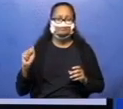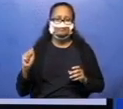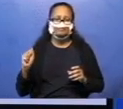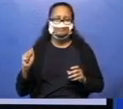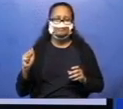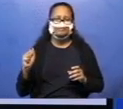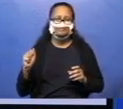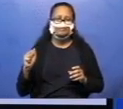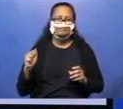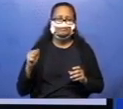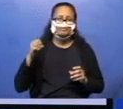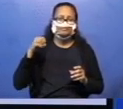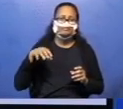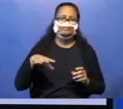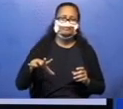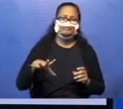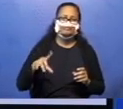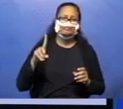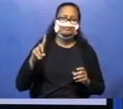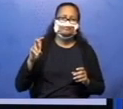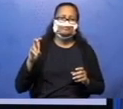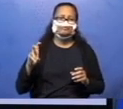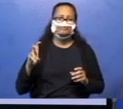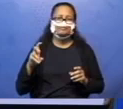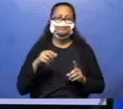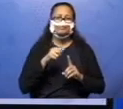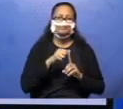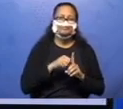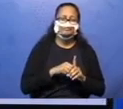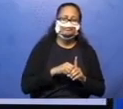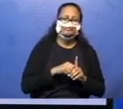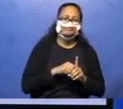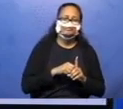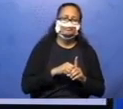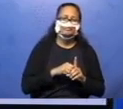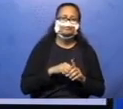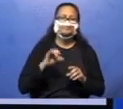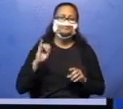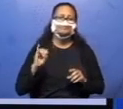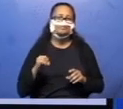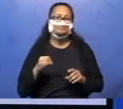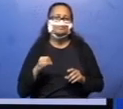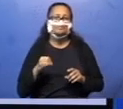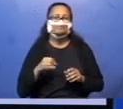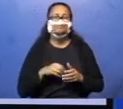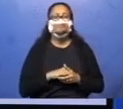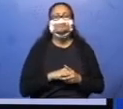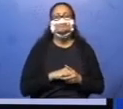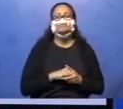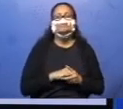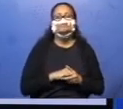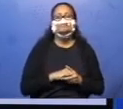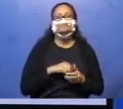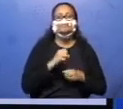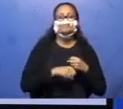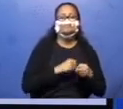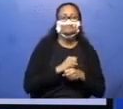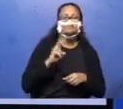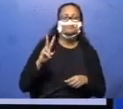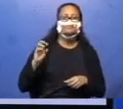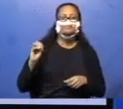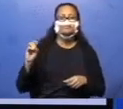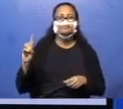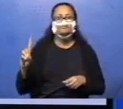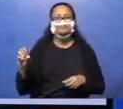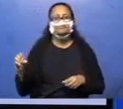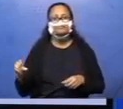dia 15 de janeiro de 2019. E aqui ela coloca uma foto